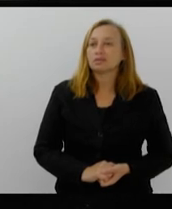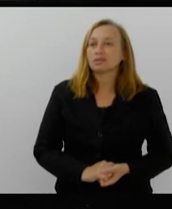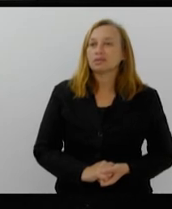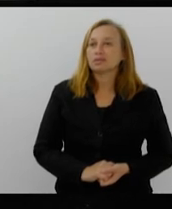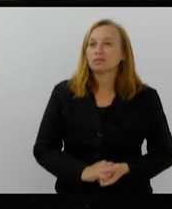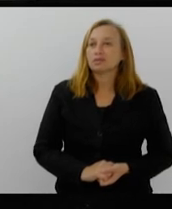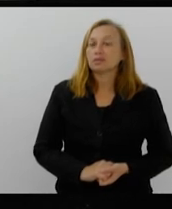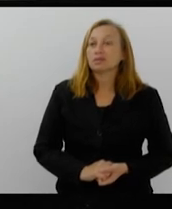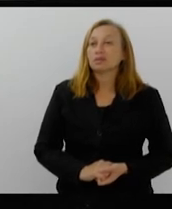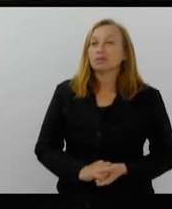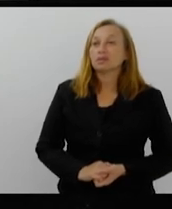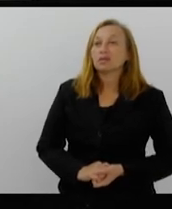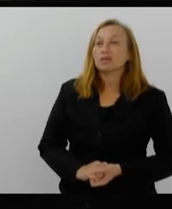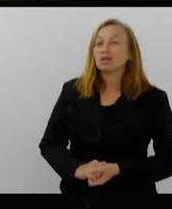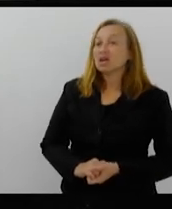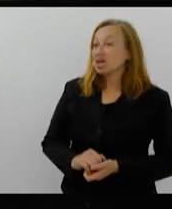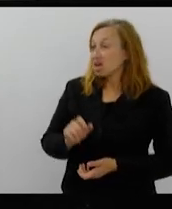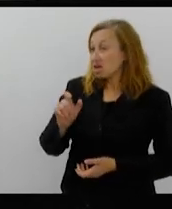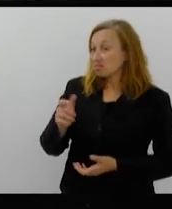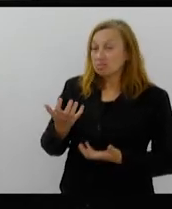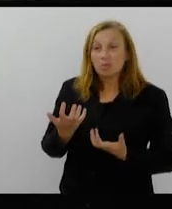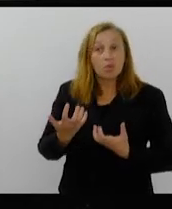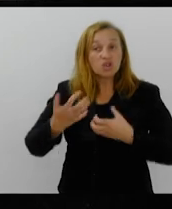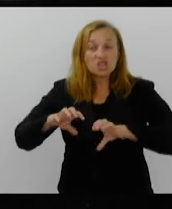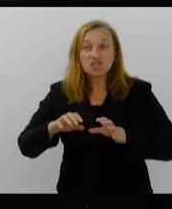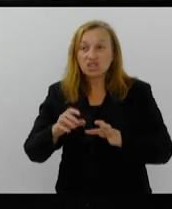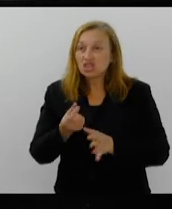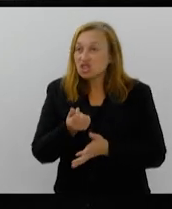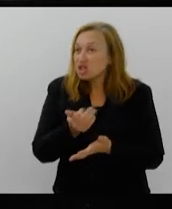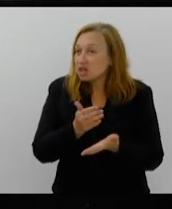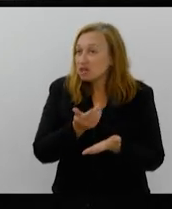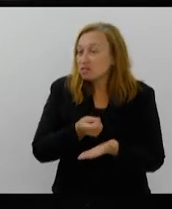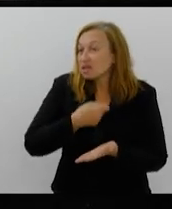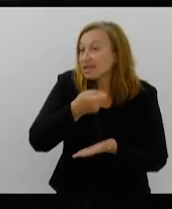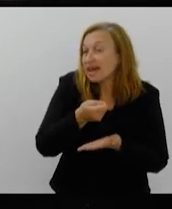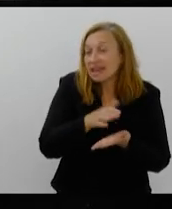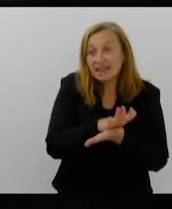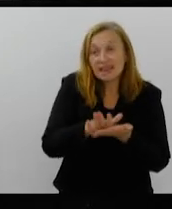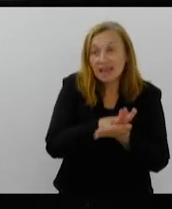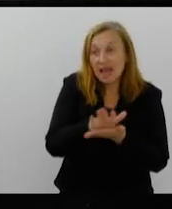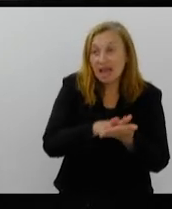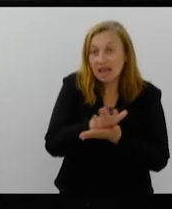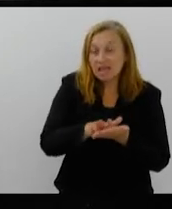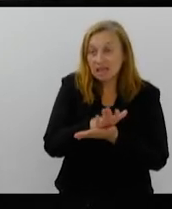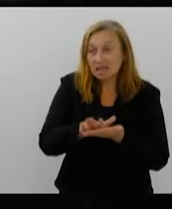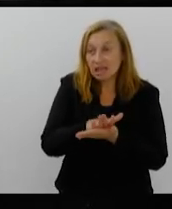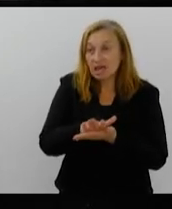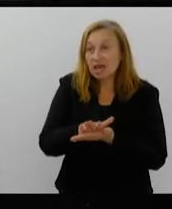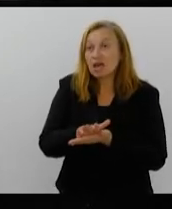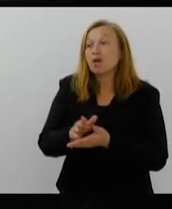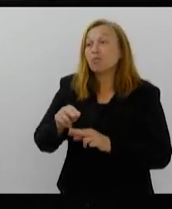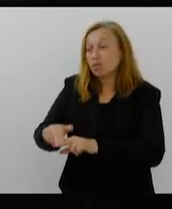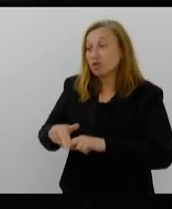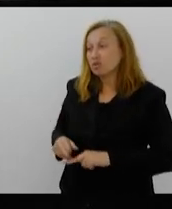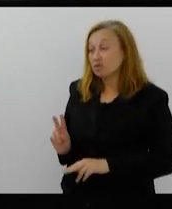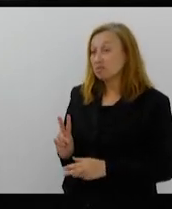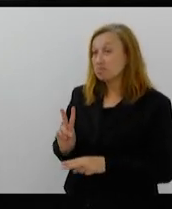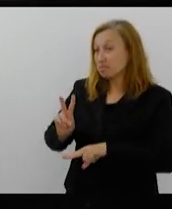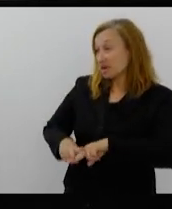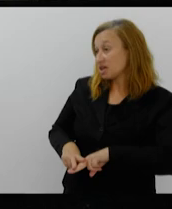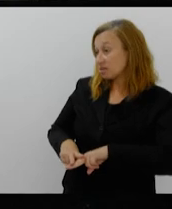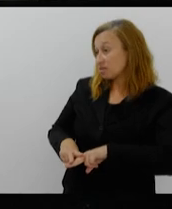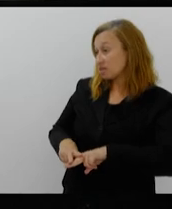Ele se negou a dar qualquer quantia e assim ele foi preso, sem ao menos ter a oportunidade de se defender.